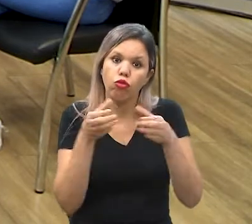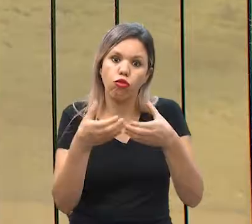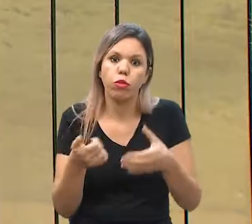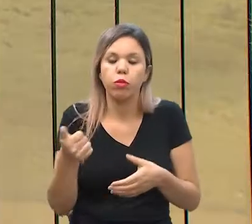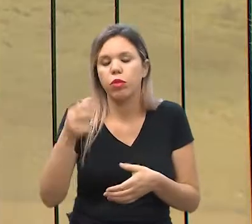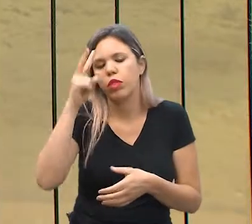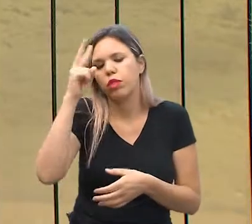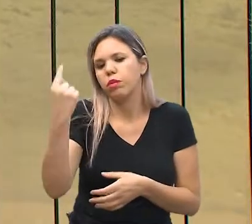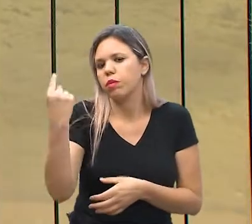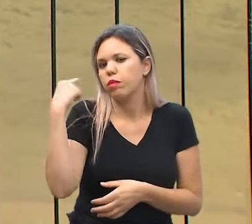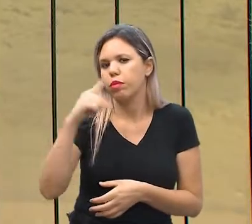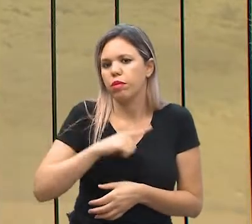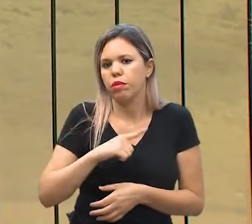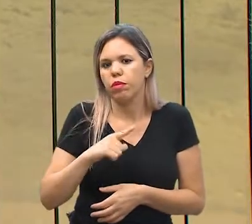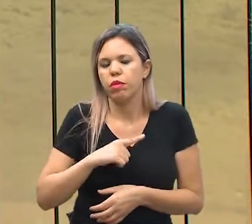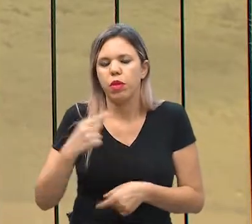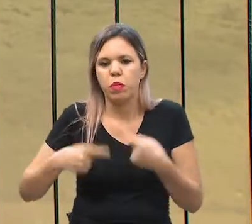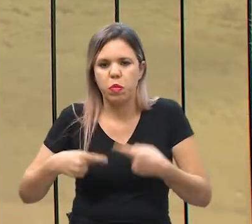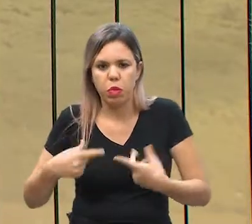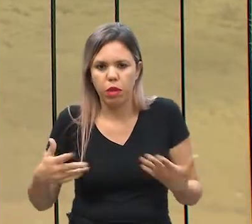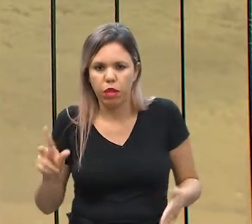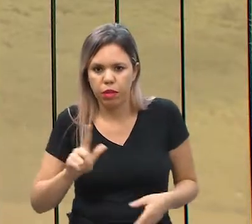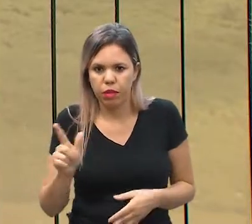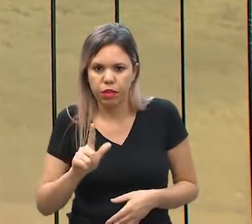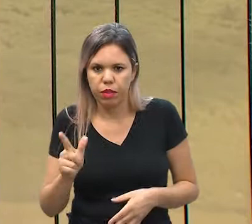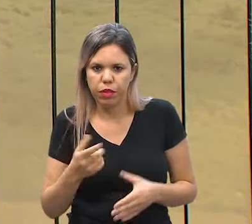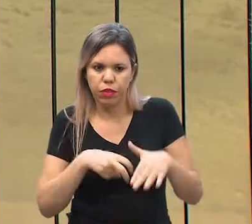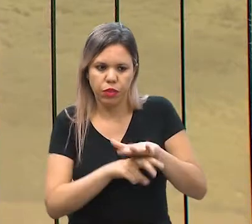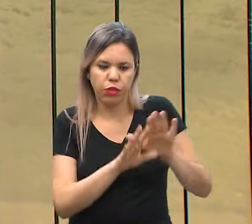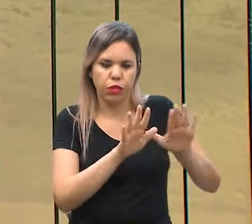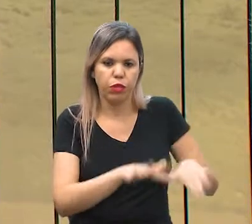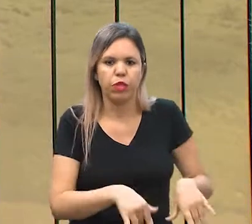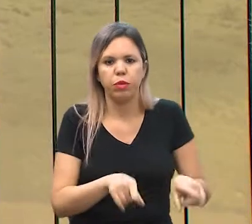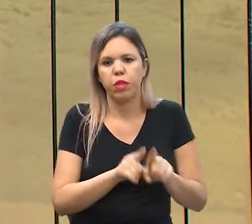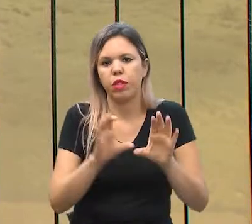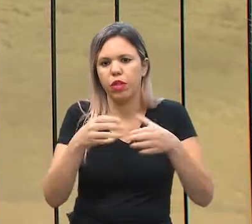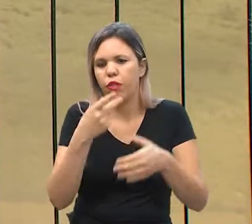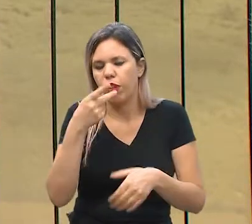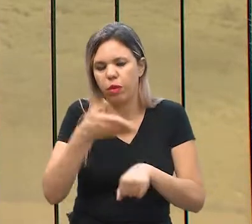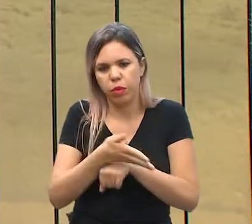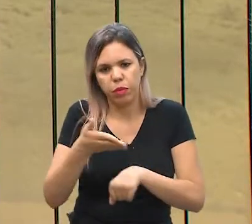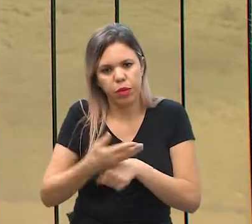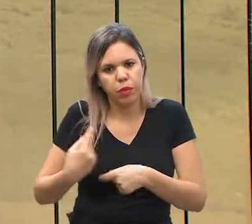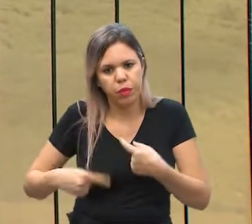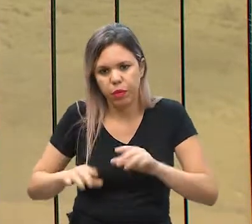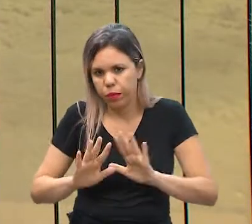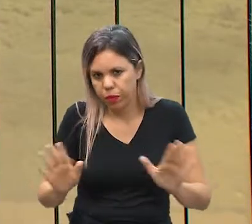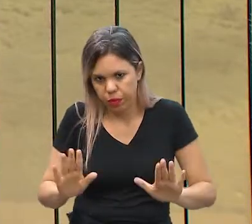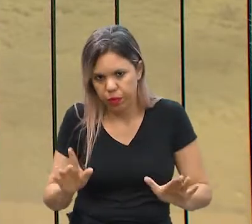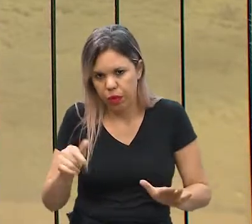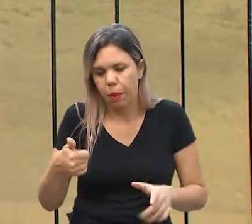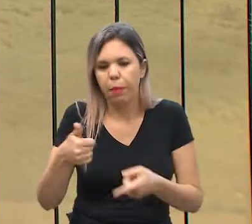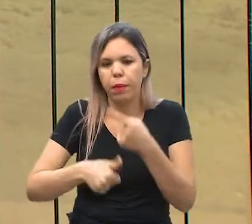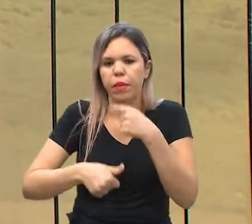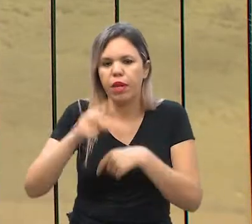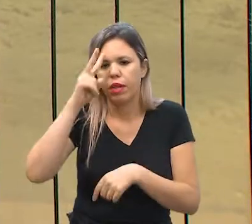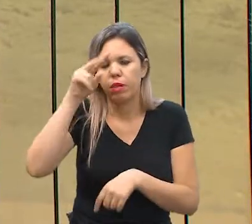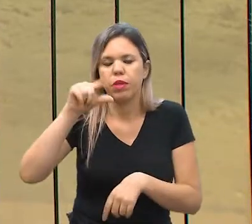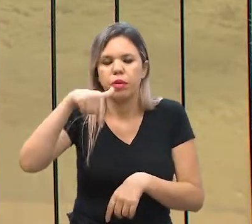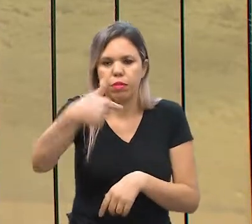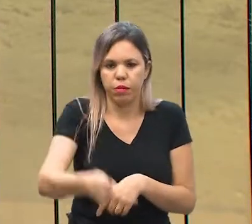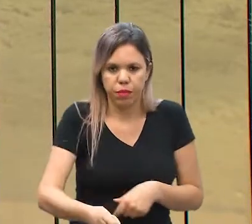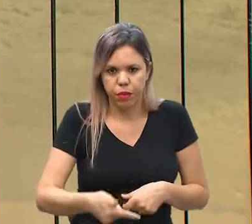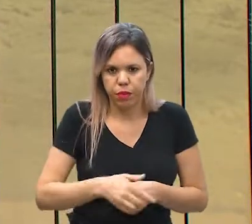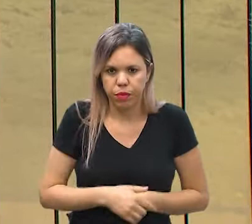Então é a primeira lembrança que eu tenho da política. É claro que ficava na creche, né, do congresso, não tinha participação política, mas ali é a primeira lembrança.